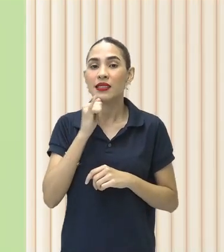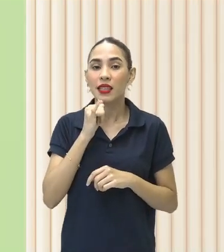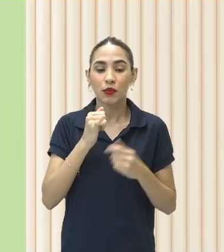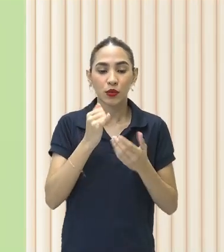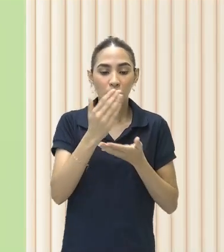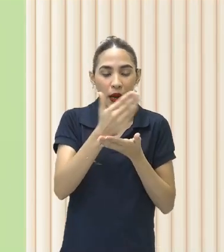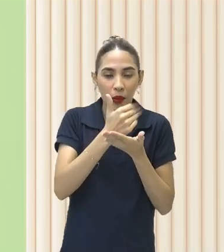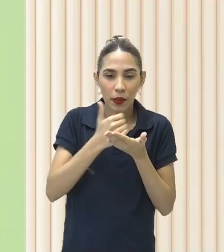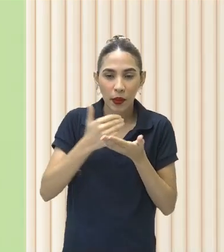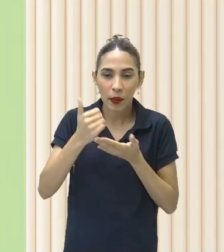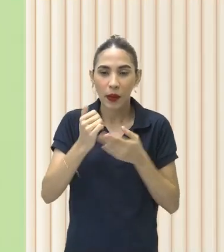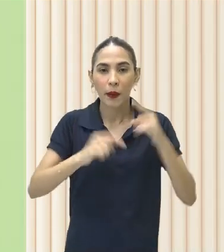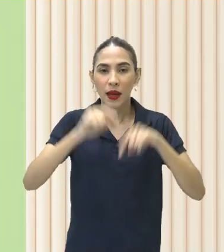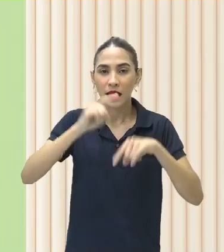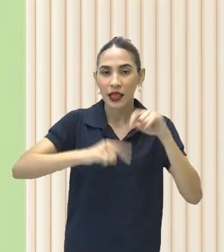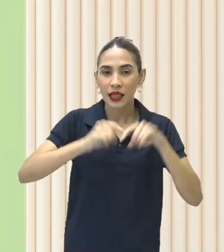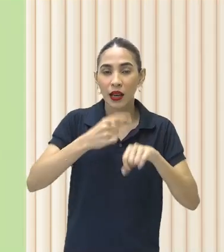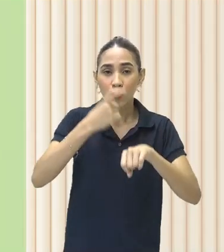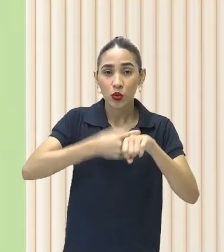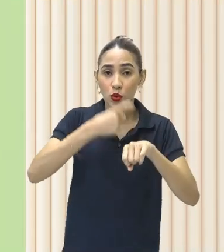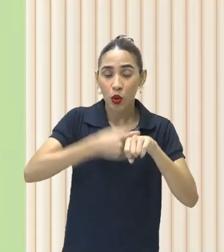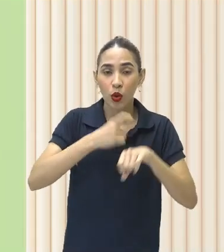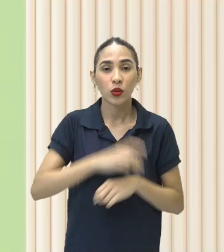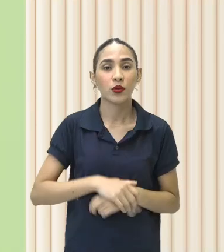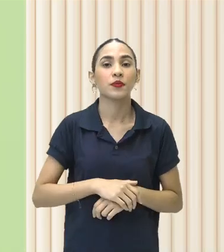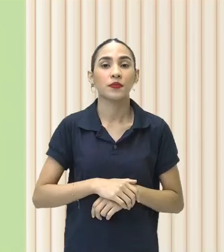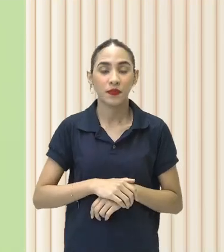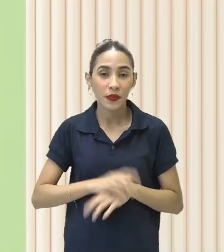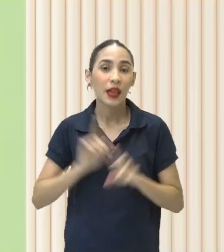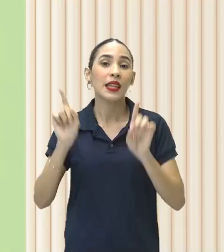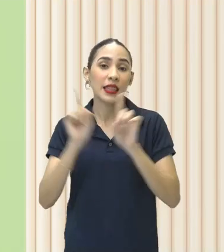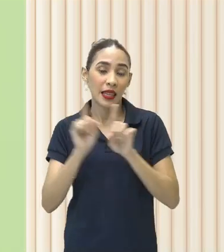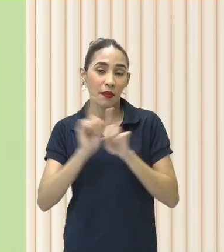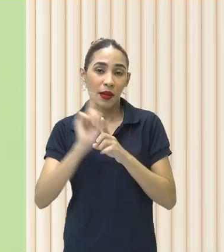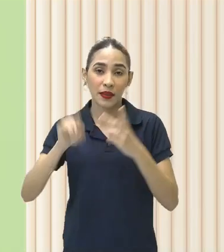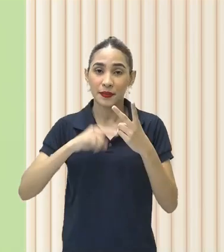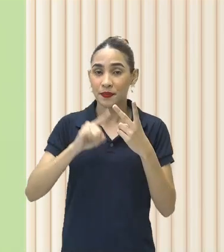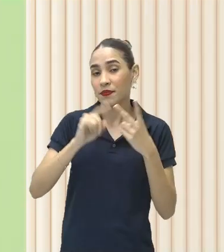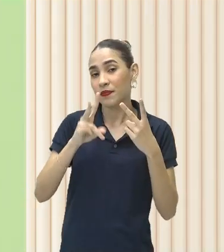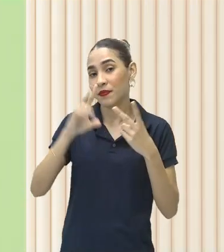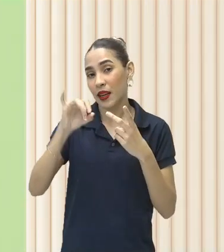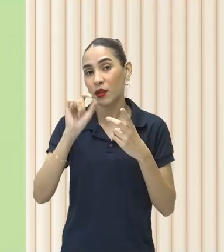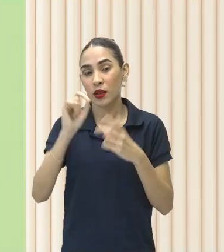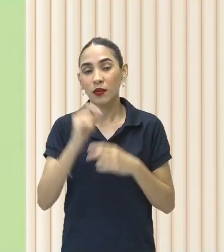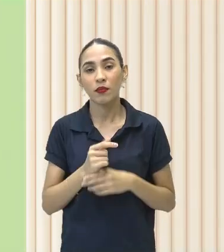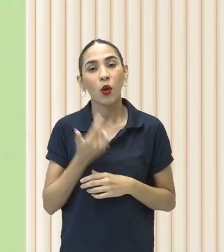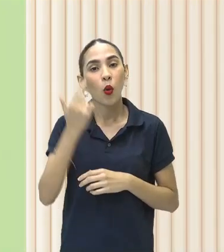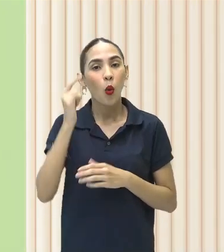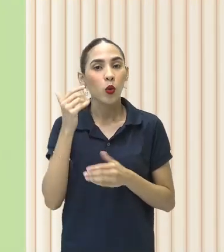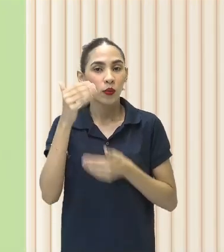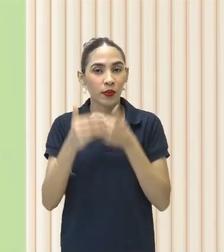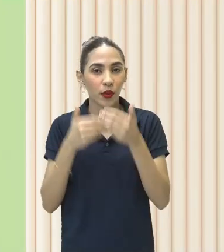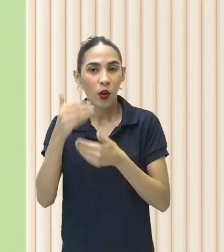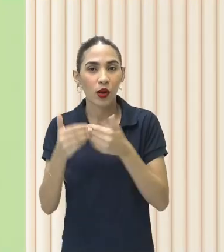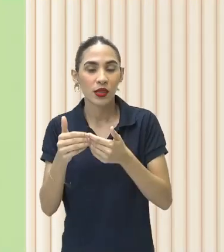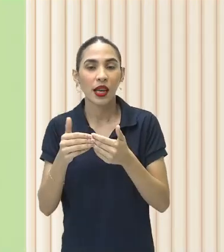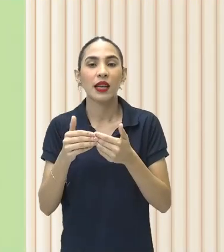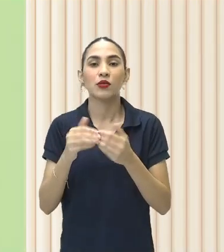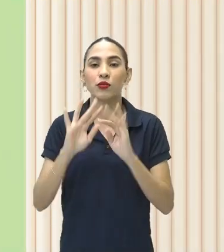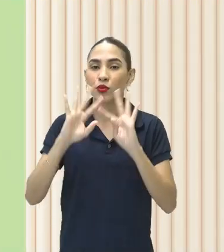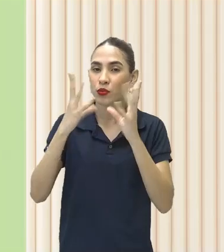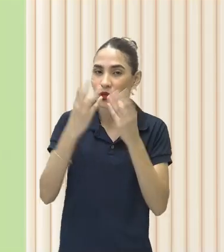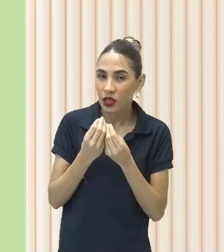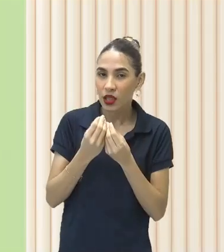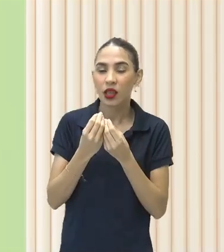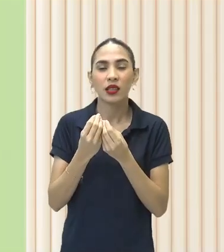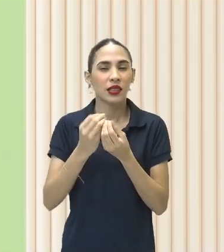materiais sólidos, que são os parâmetros físicos, né? Quando também vai passar por um processo de floculação,